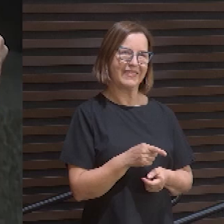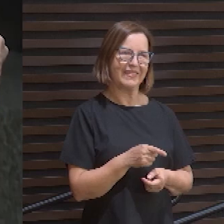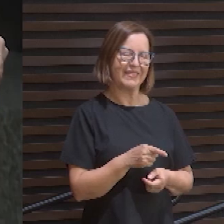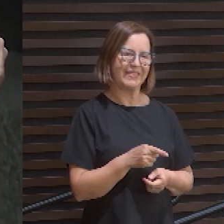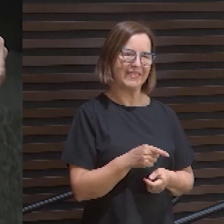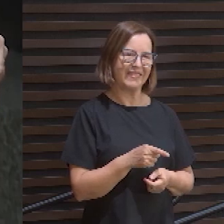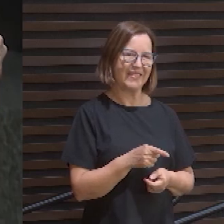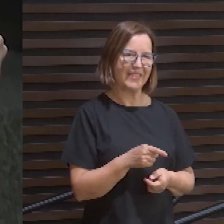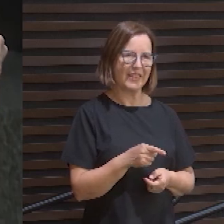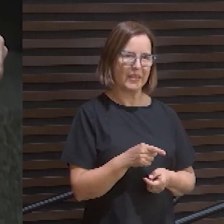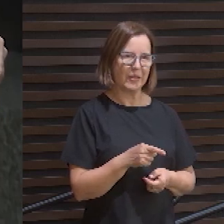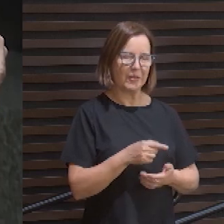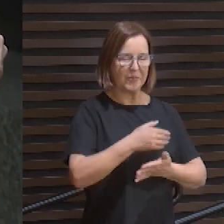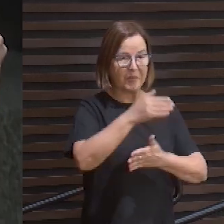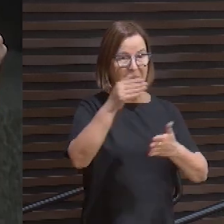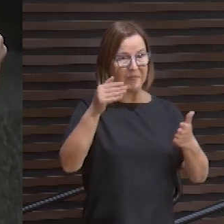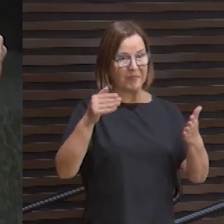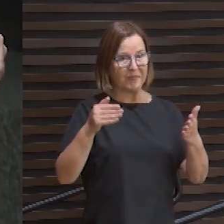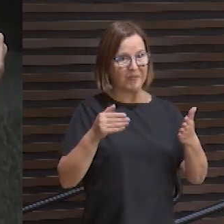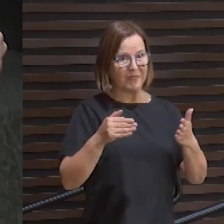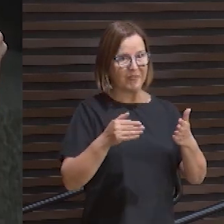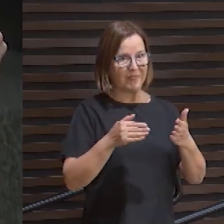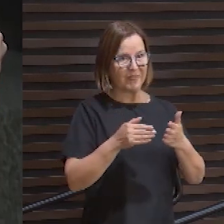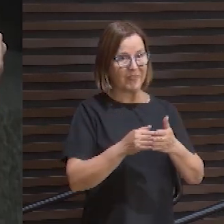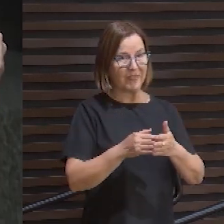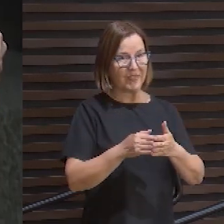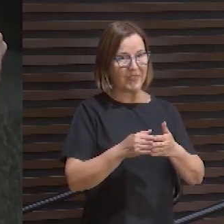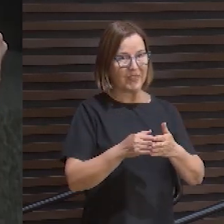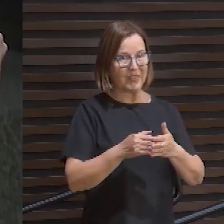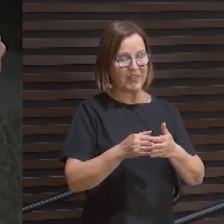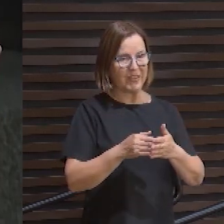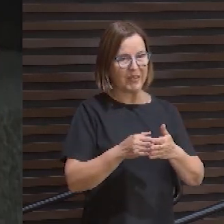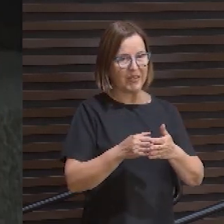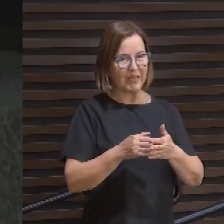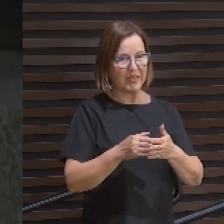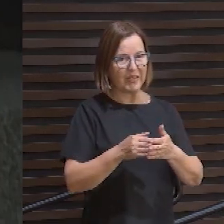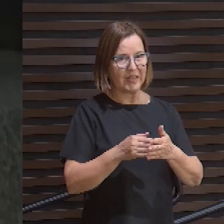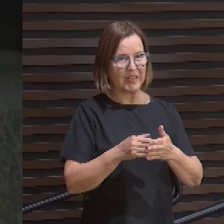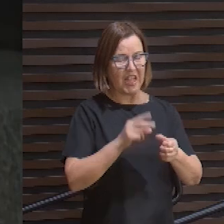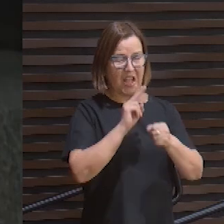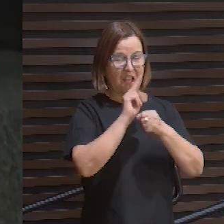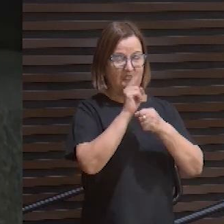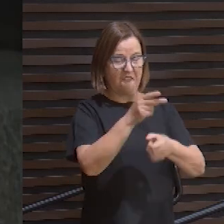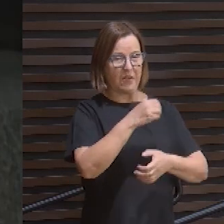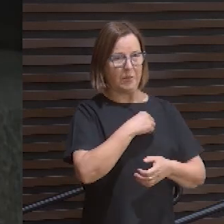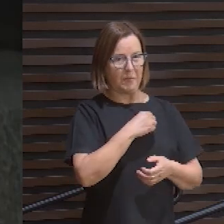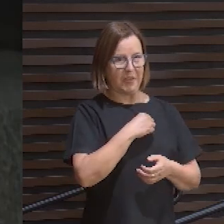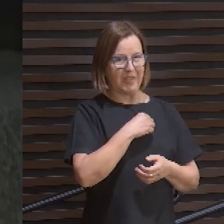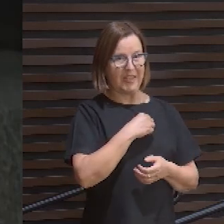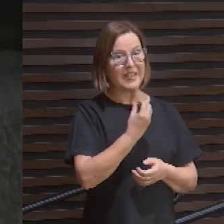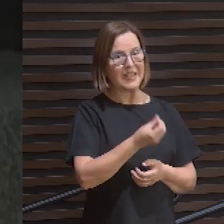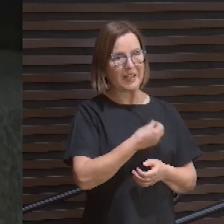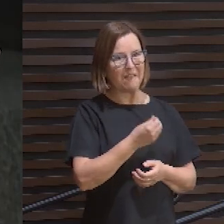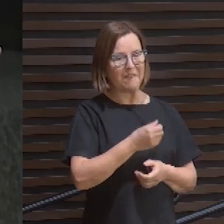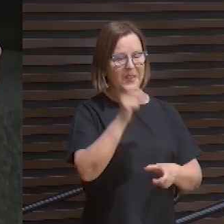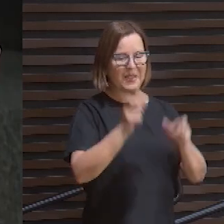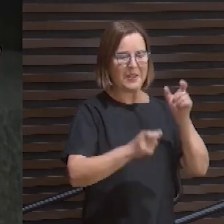toda a força do pecado na vida daqueles que